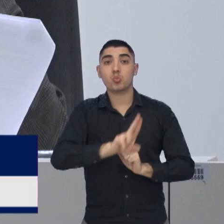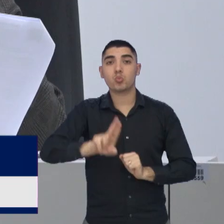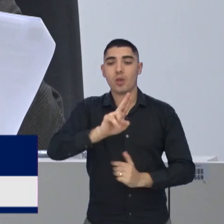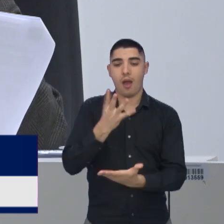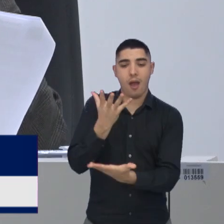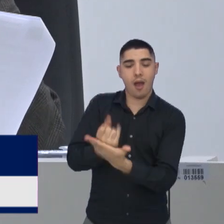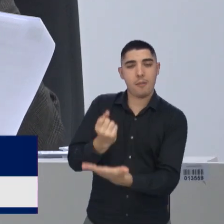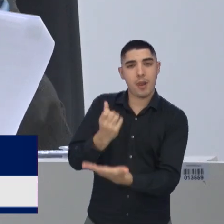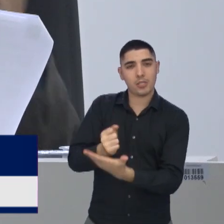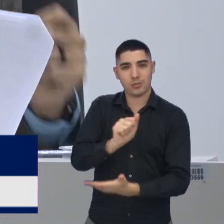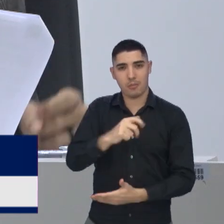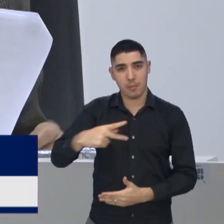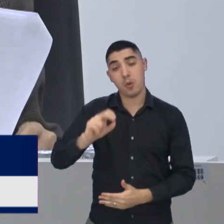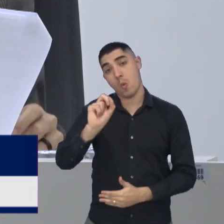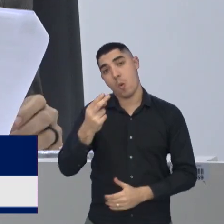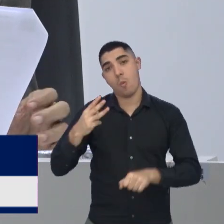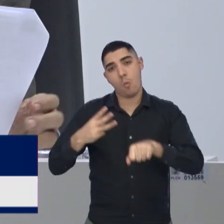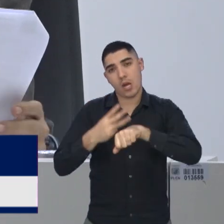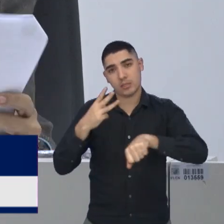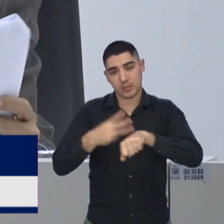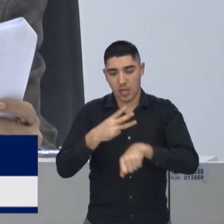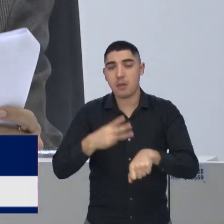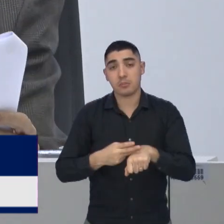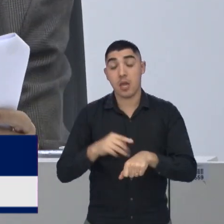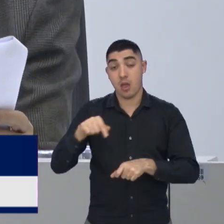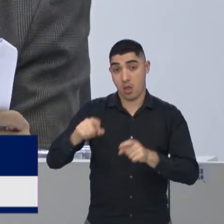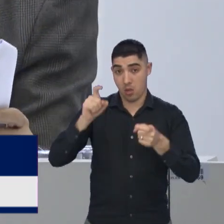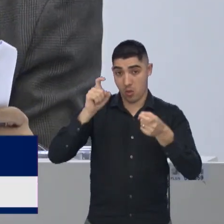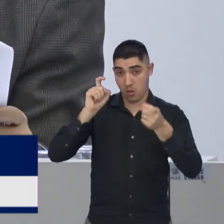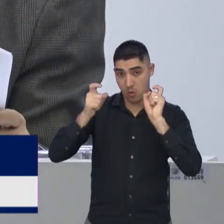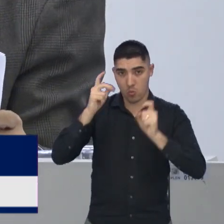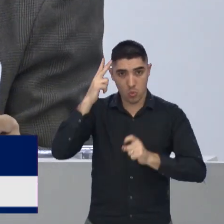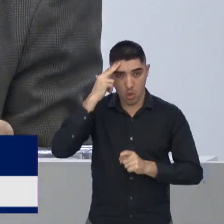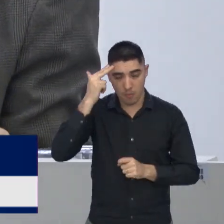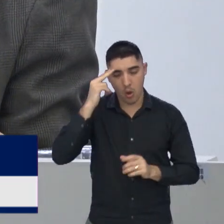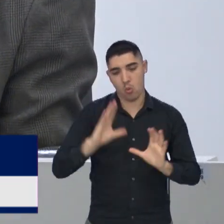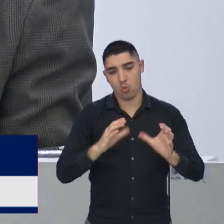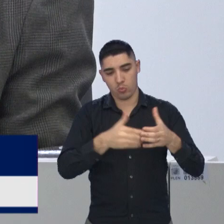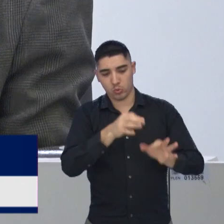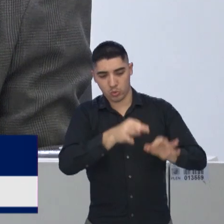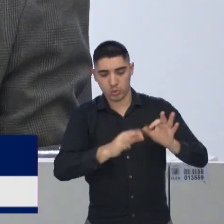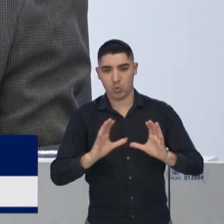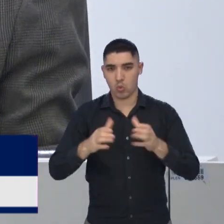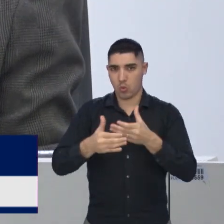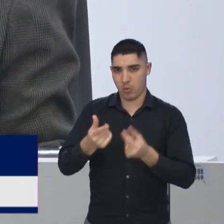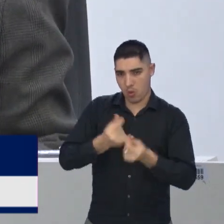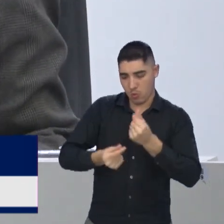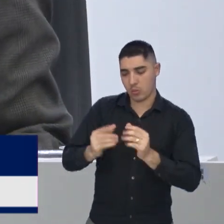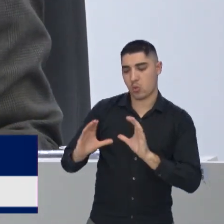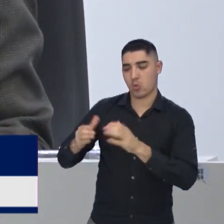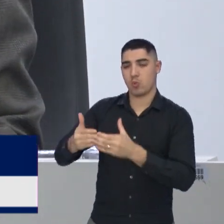WhatsApp. Rito ordinário, comissões de Justiça, Economia e Saúde.